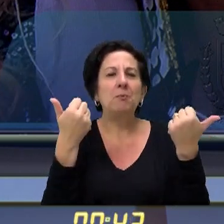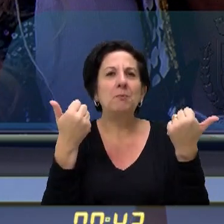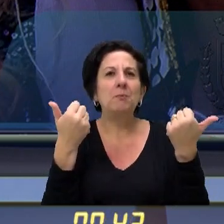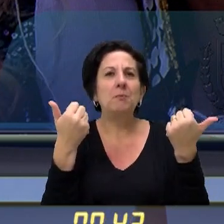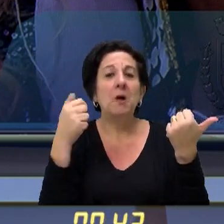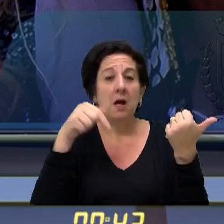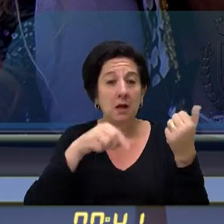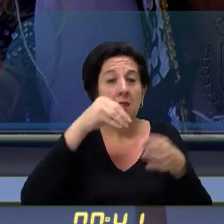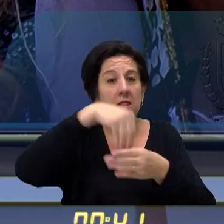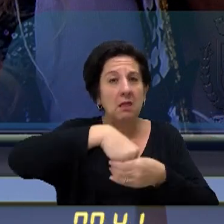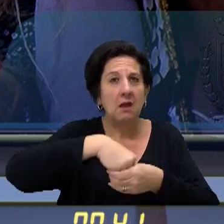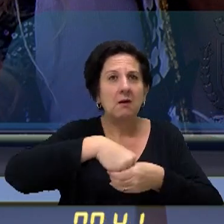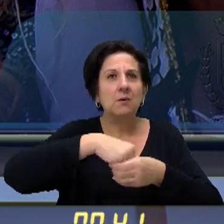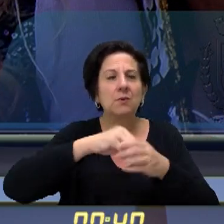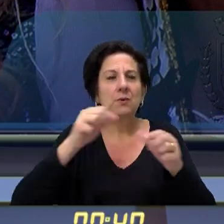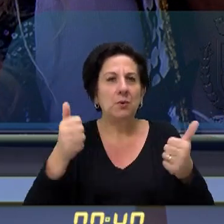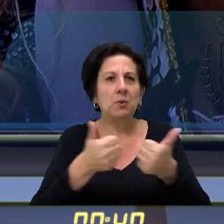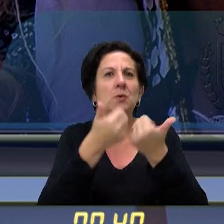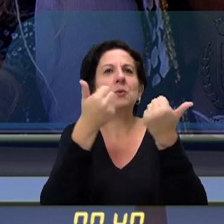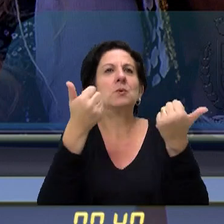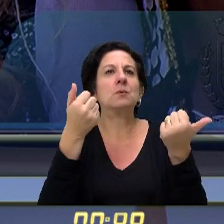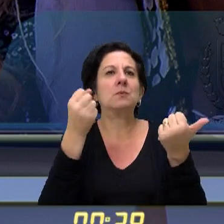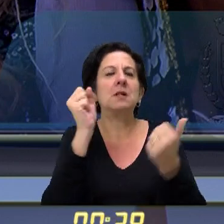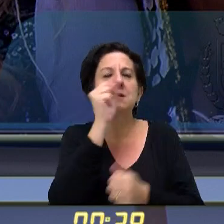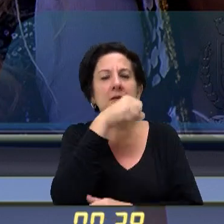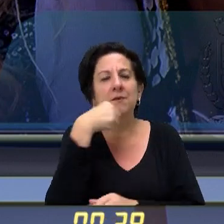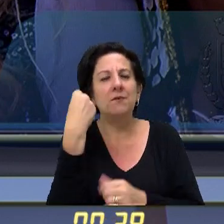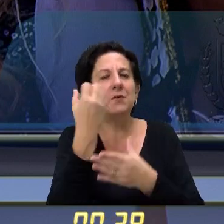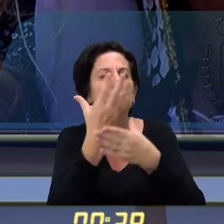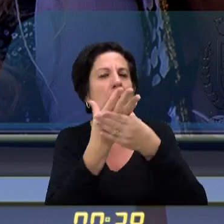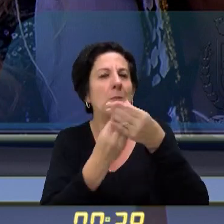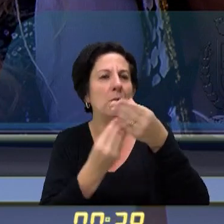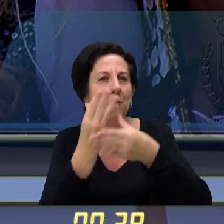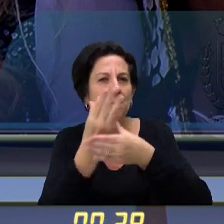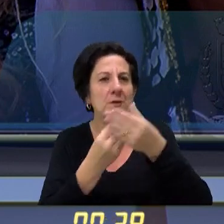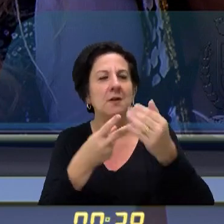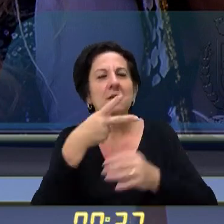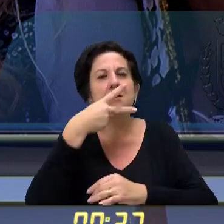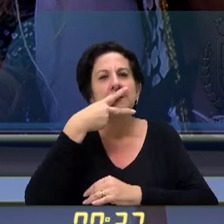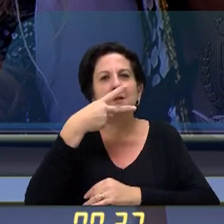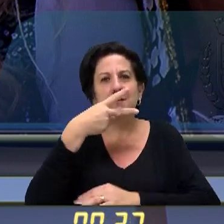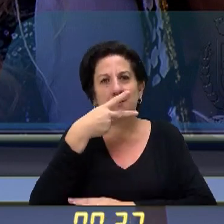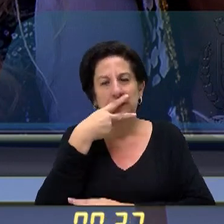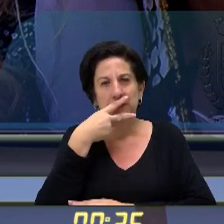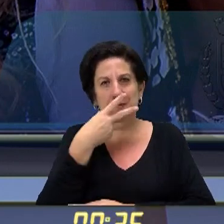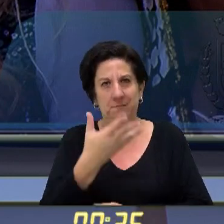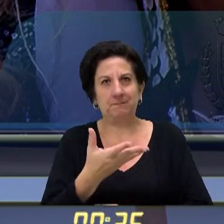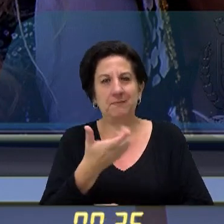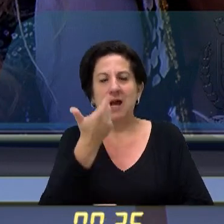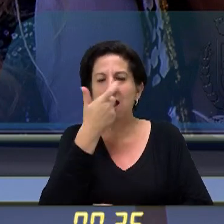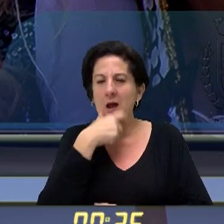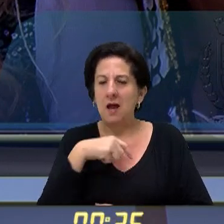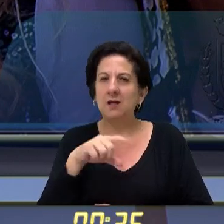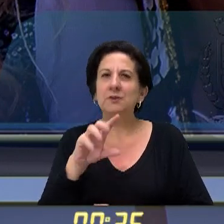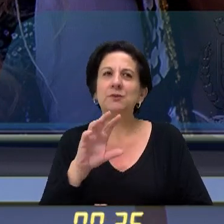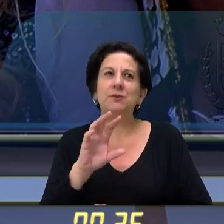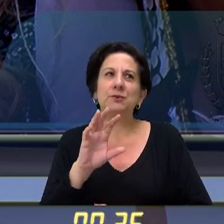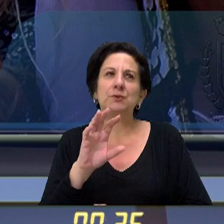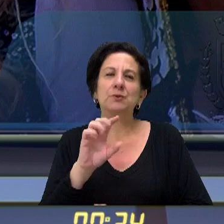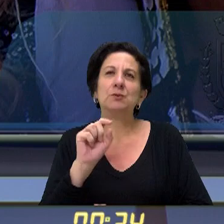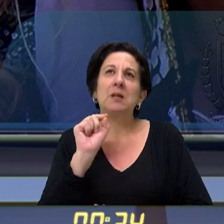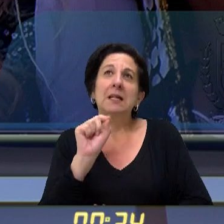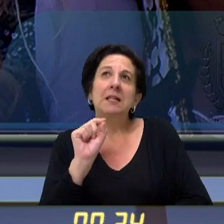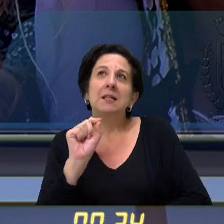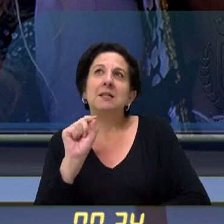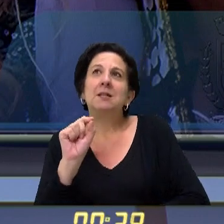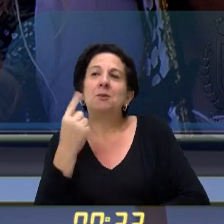da nossa Oktoberfest, a cerveja produzida em Santa Cruz do Sul. Acho que é um